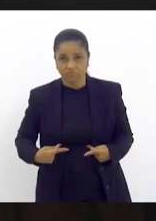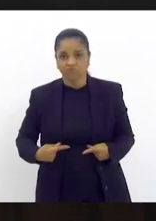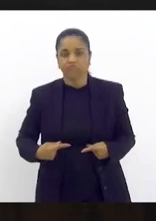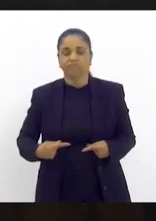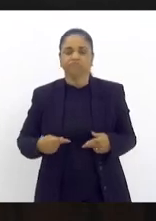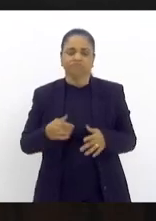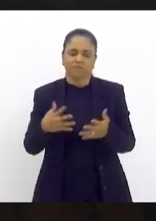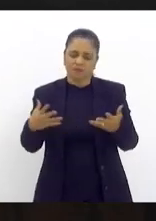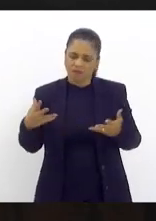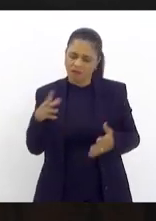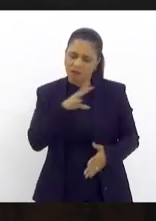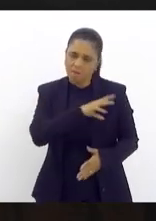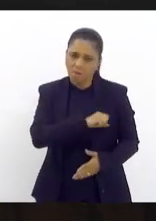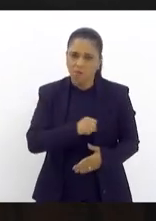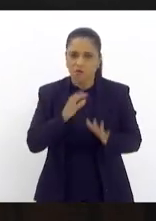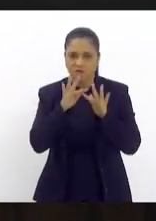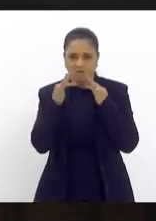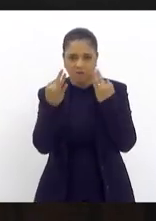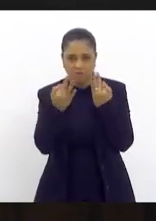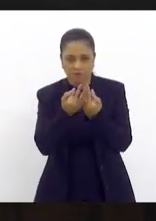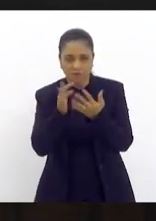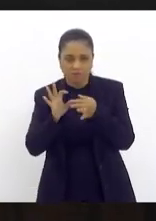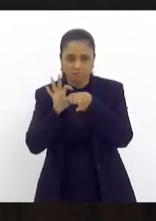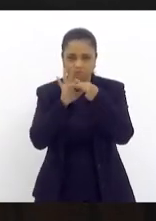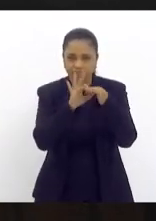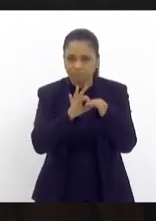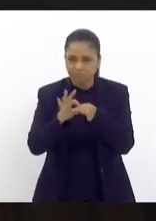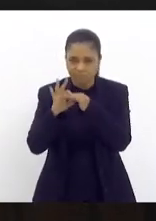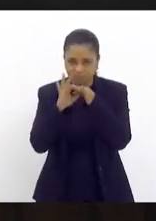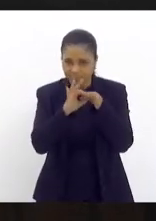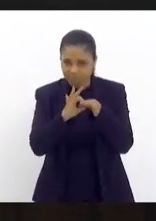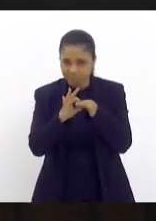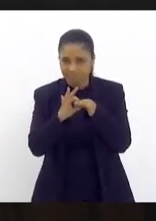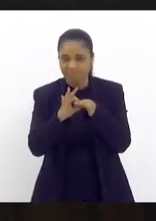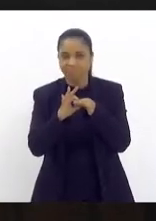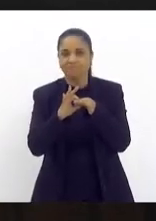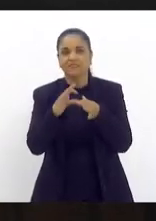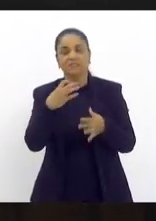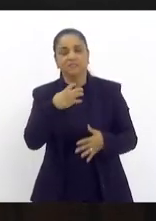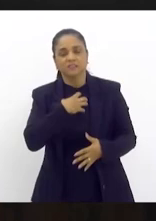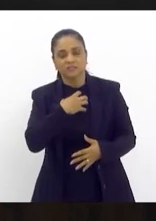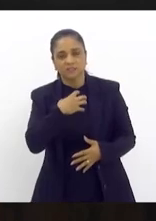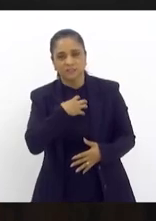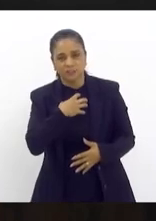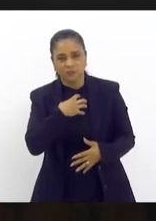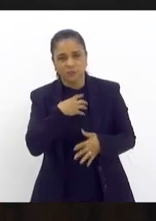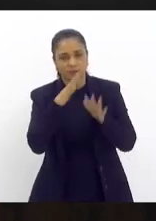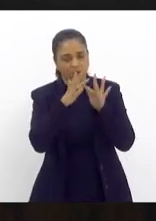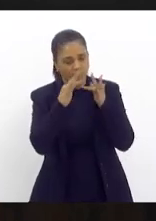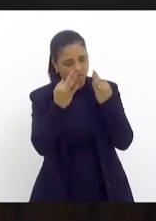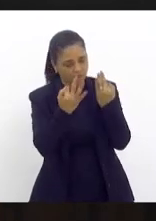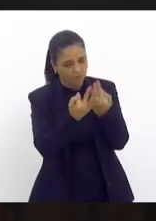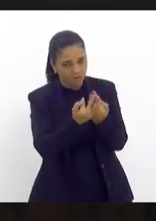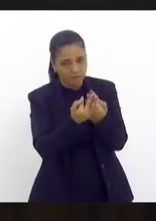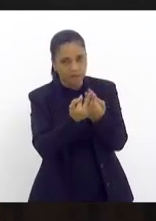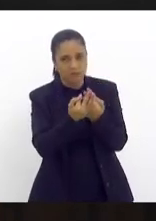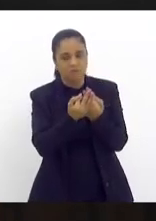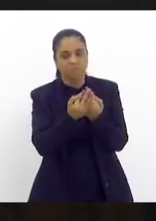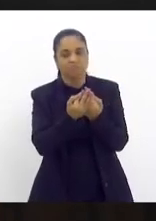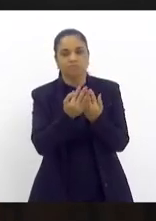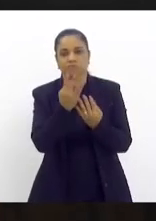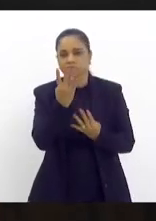famílias, amor ao próximo, amor a todos e o nosso sentimento a essas famílias que perderam os